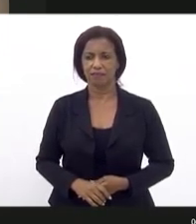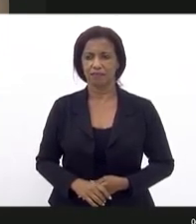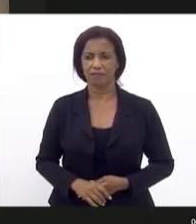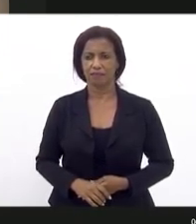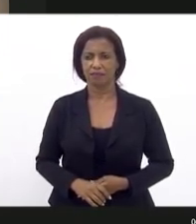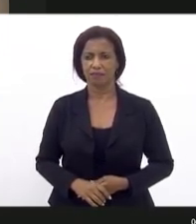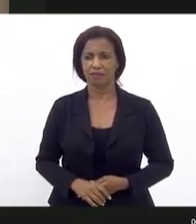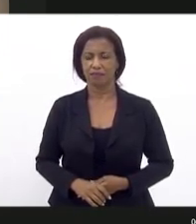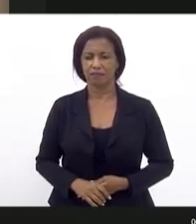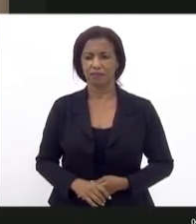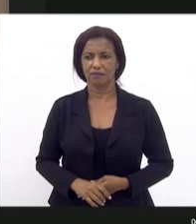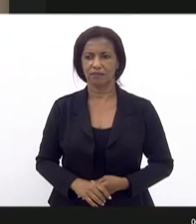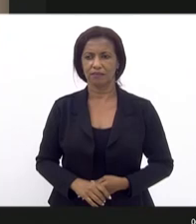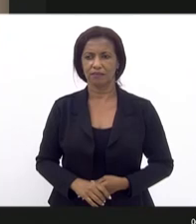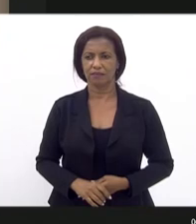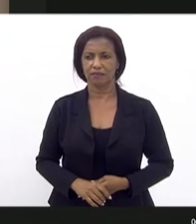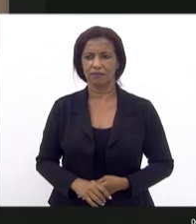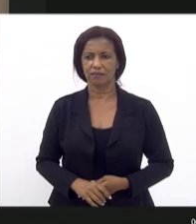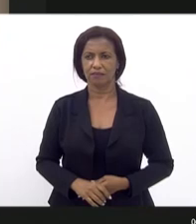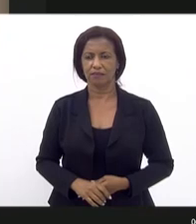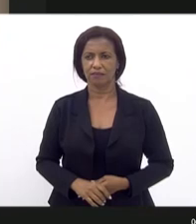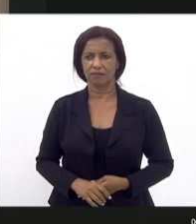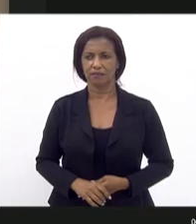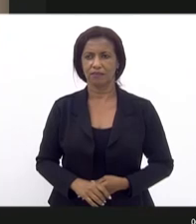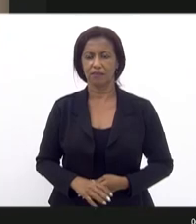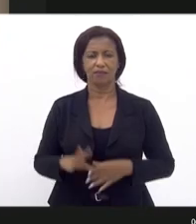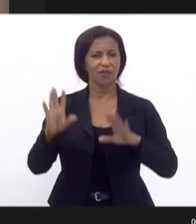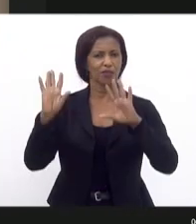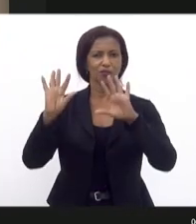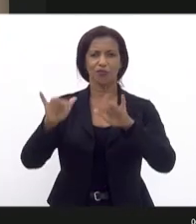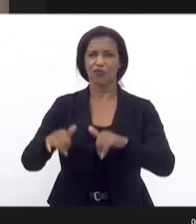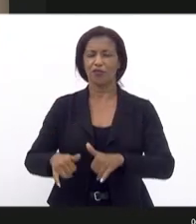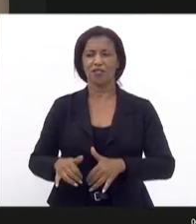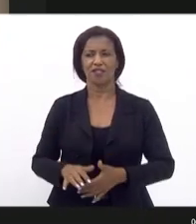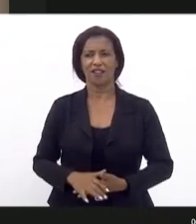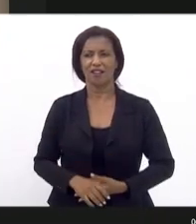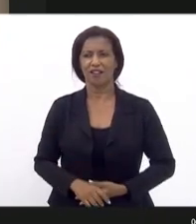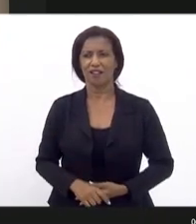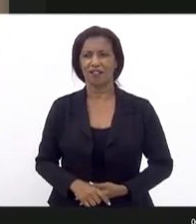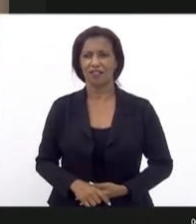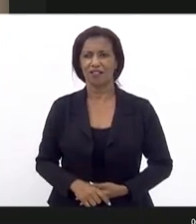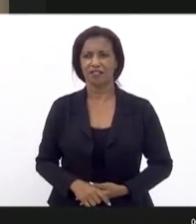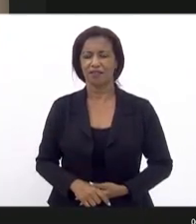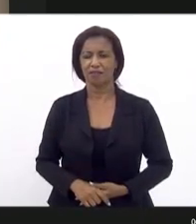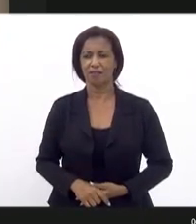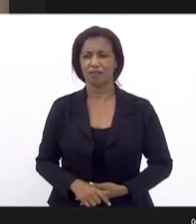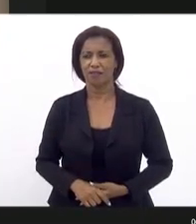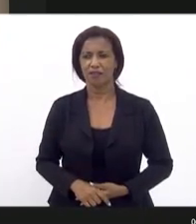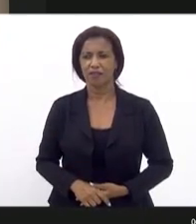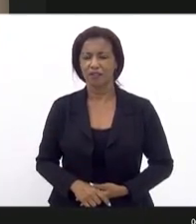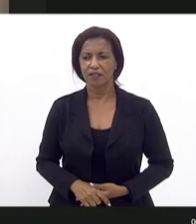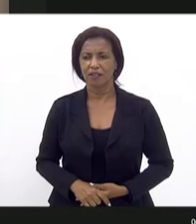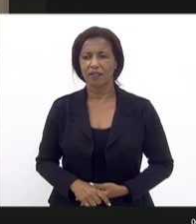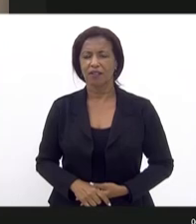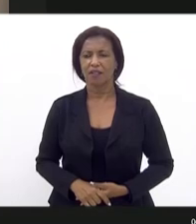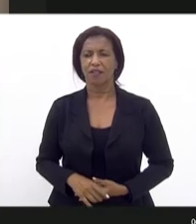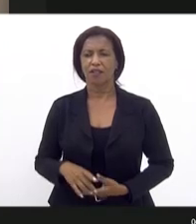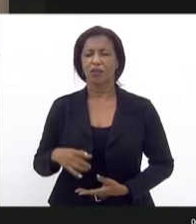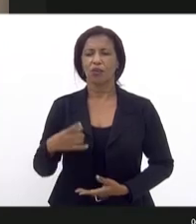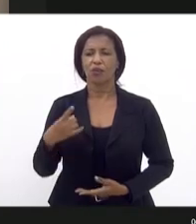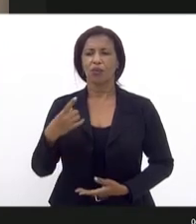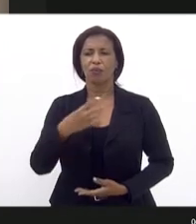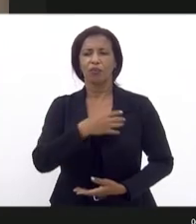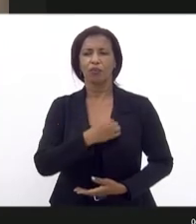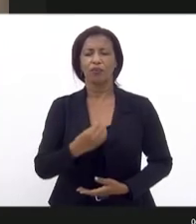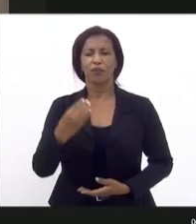Eduardo? Eu vou aqui. Vou ser rápido, mas tem o filho do presidente da República como senador do Rio de Janeiro.